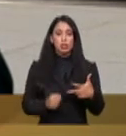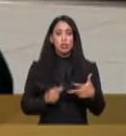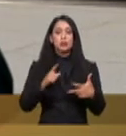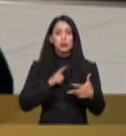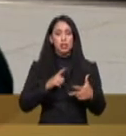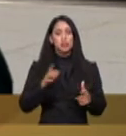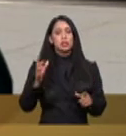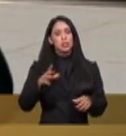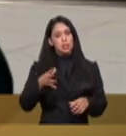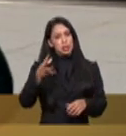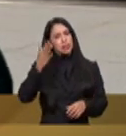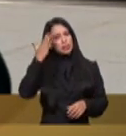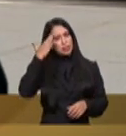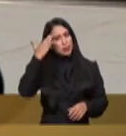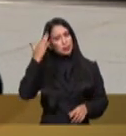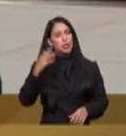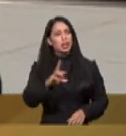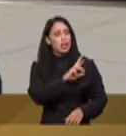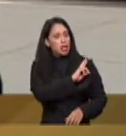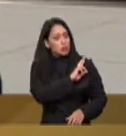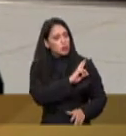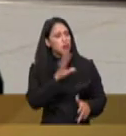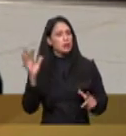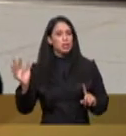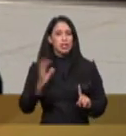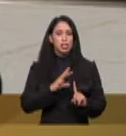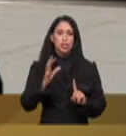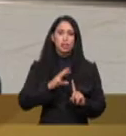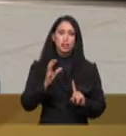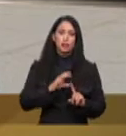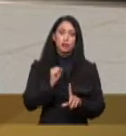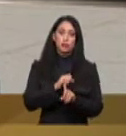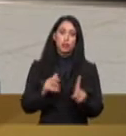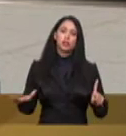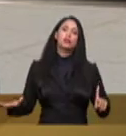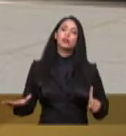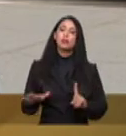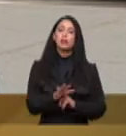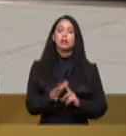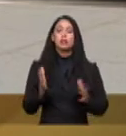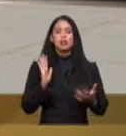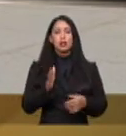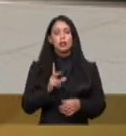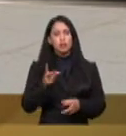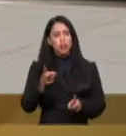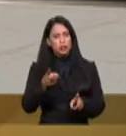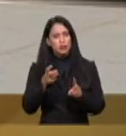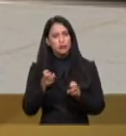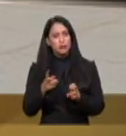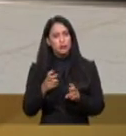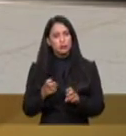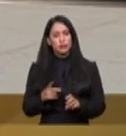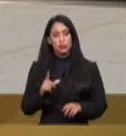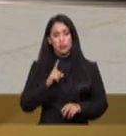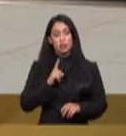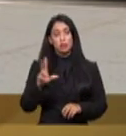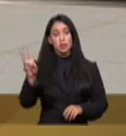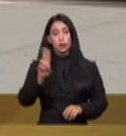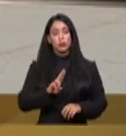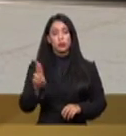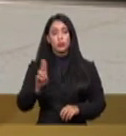de influência e de sua responsabilidade social. Já vimos esse território ser